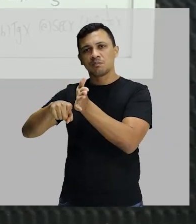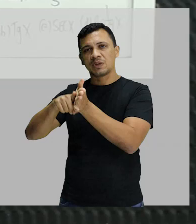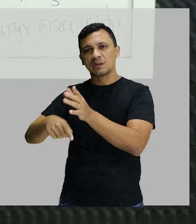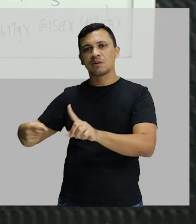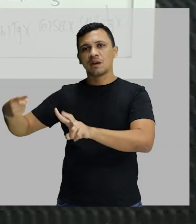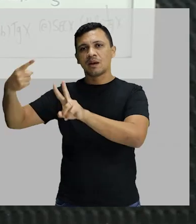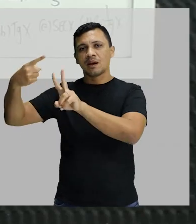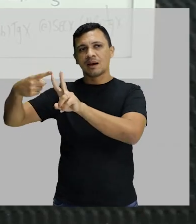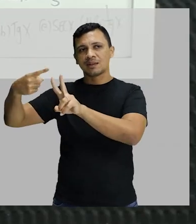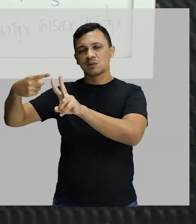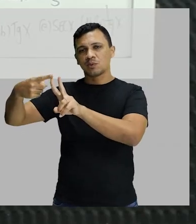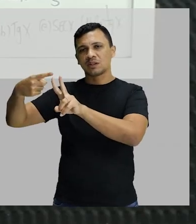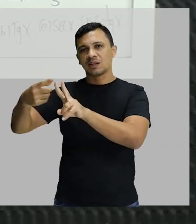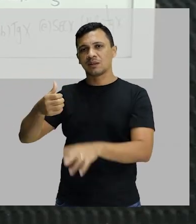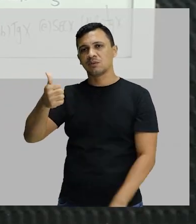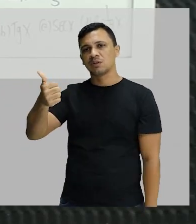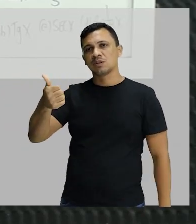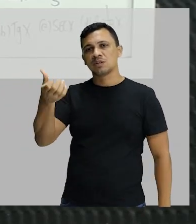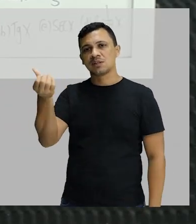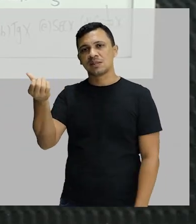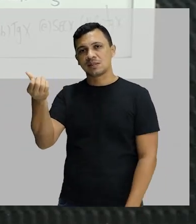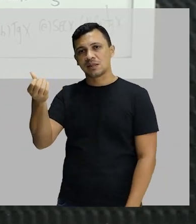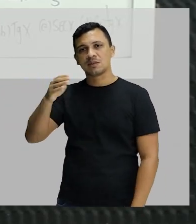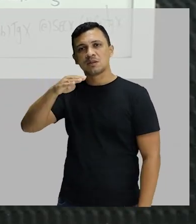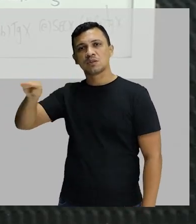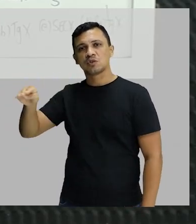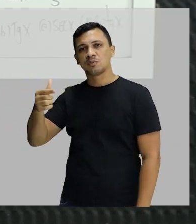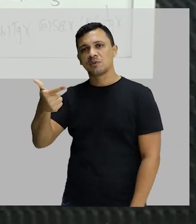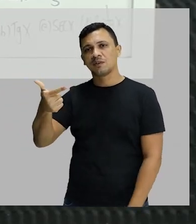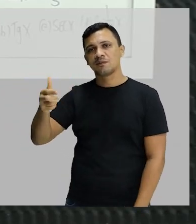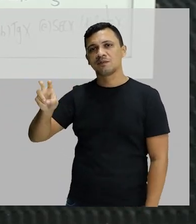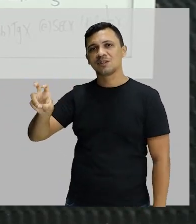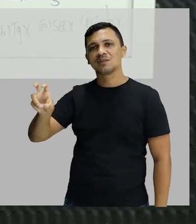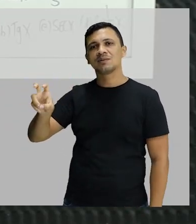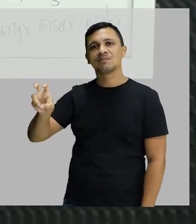raiz quadrada de 16/25.